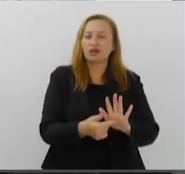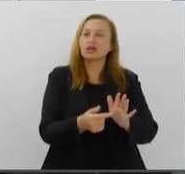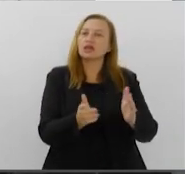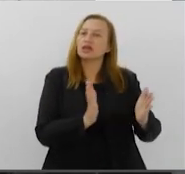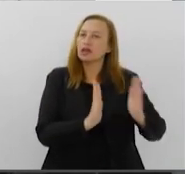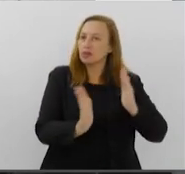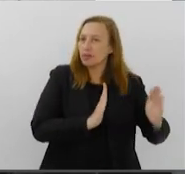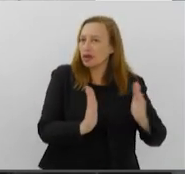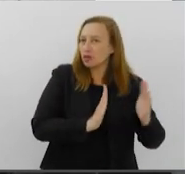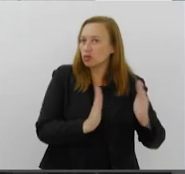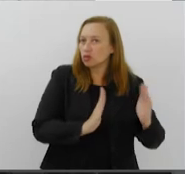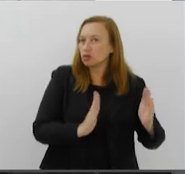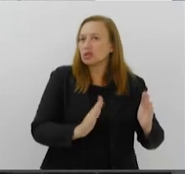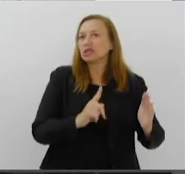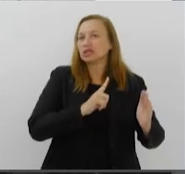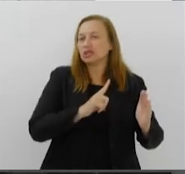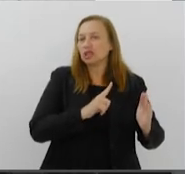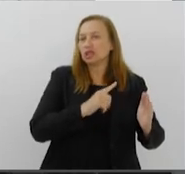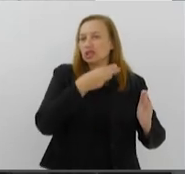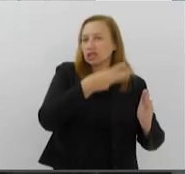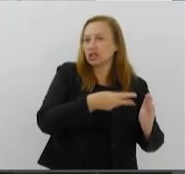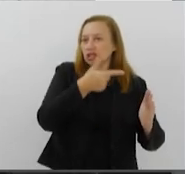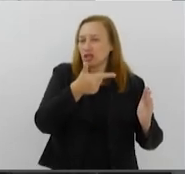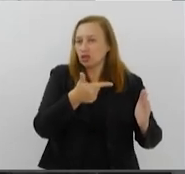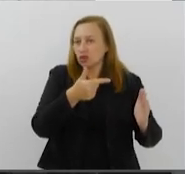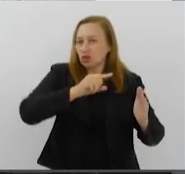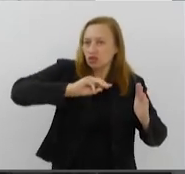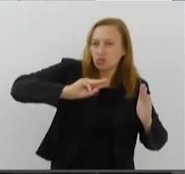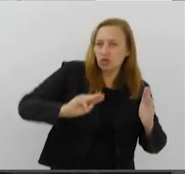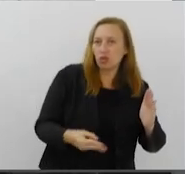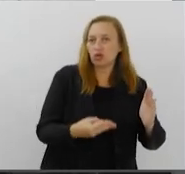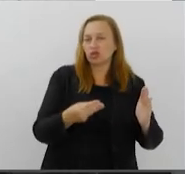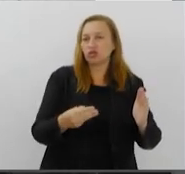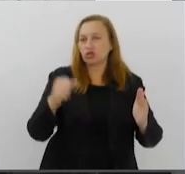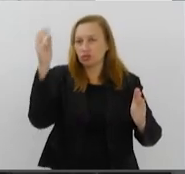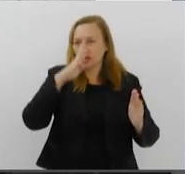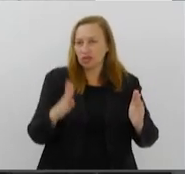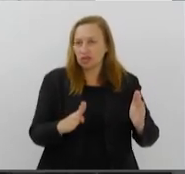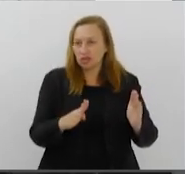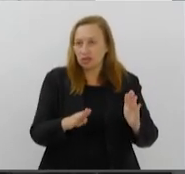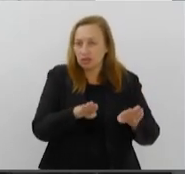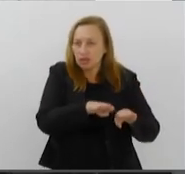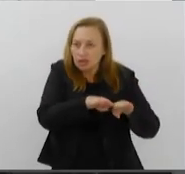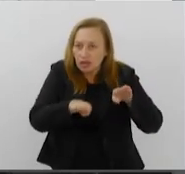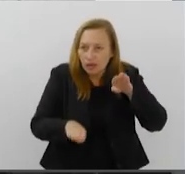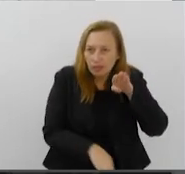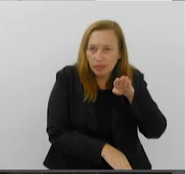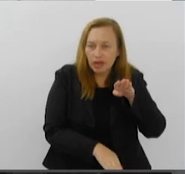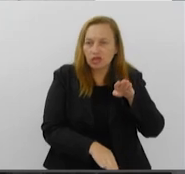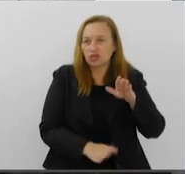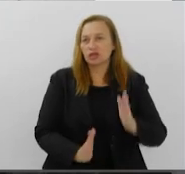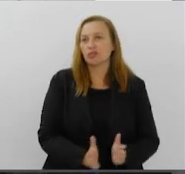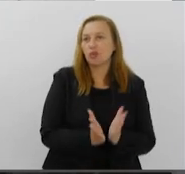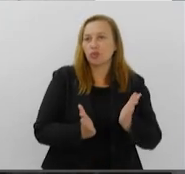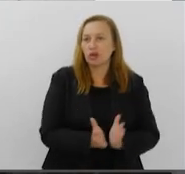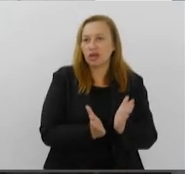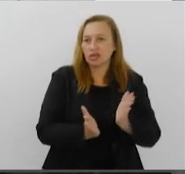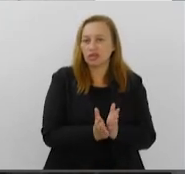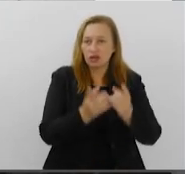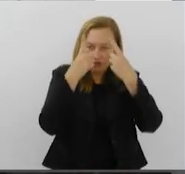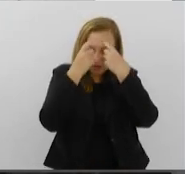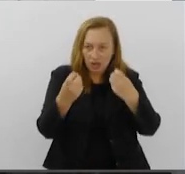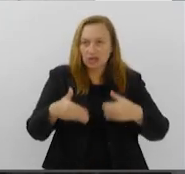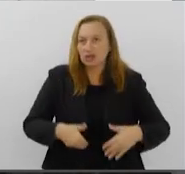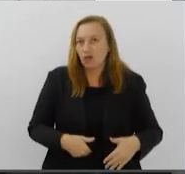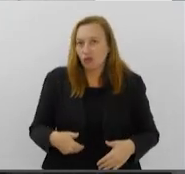naquele período, existia um número de 32 milhões de brasileiros abaixo da linha da pobreza, vivenciando a violência da